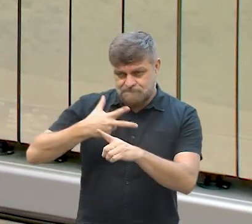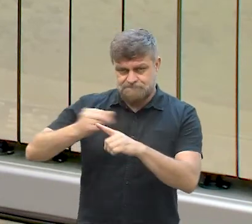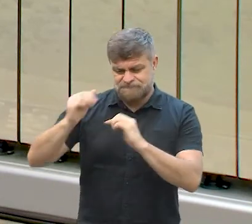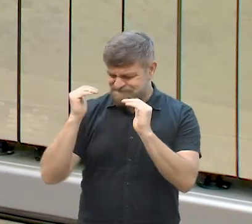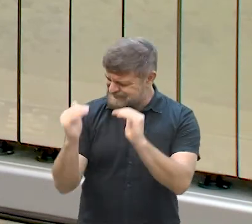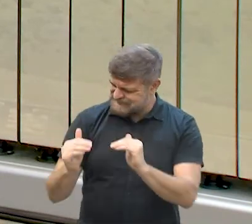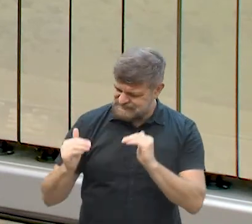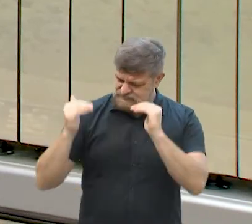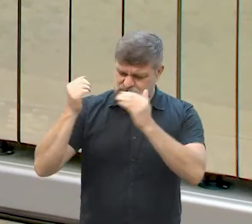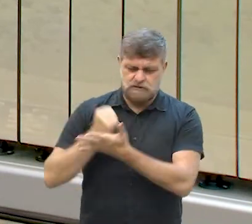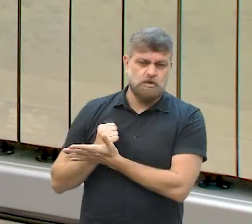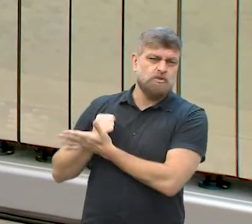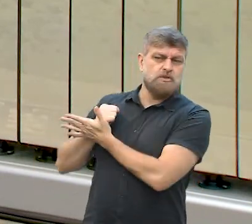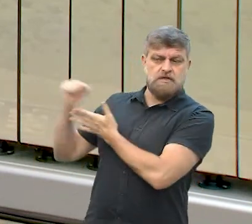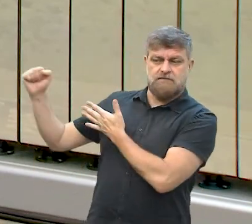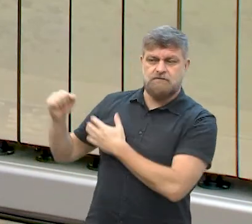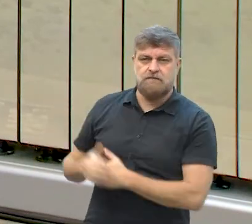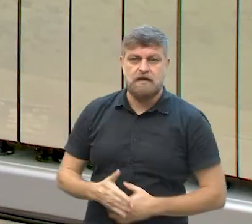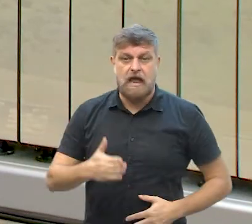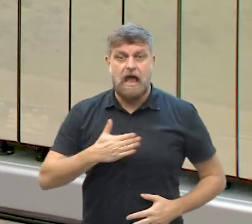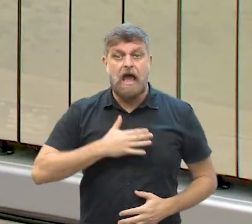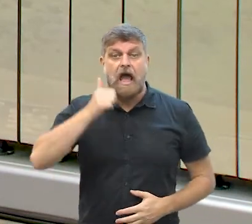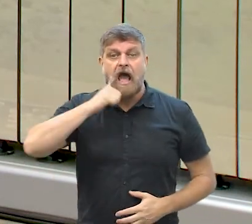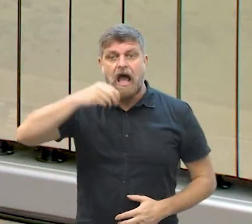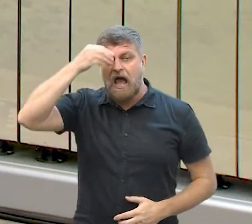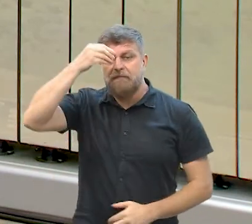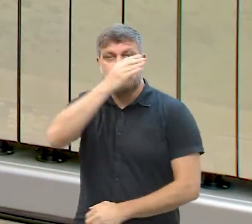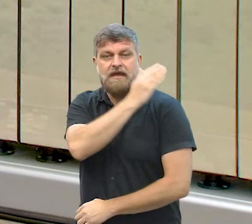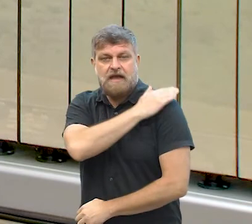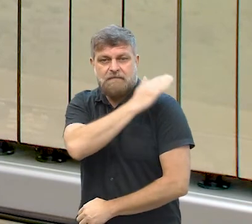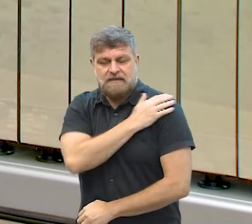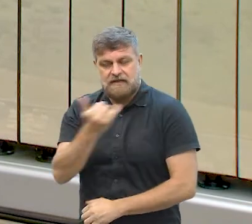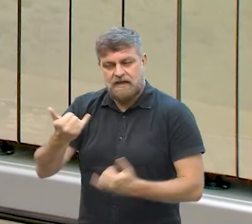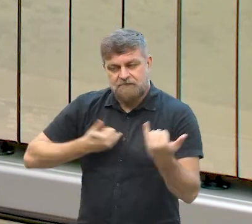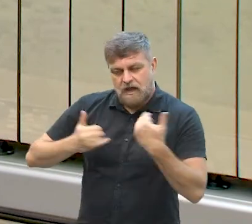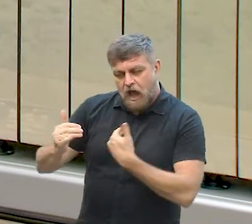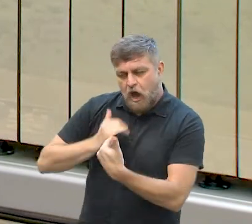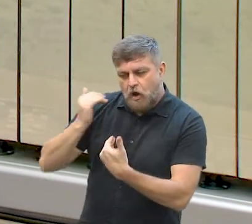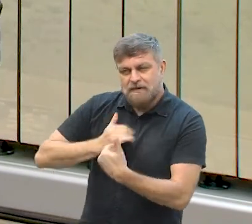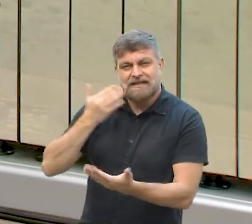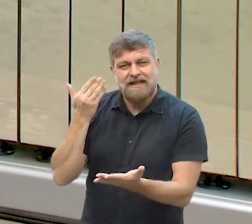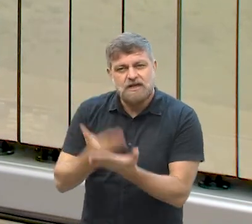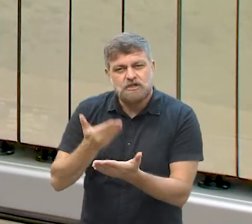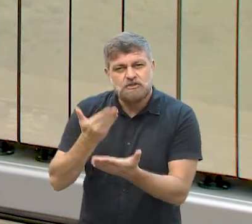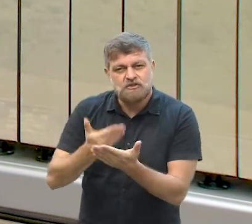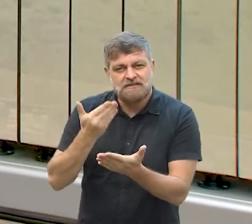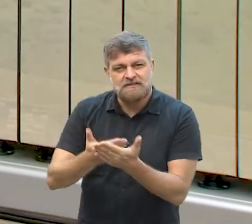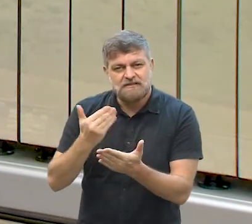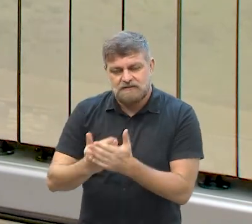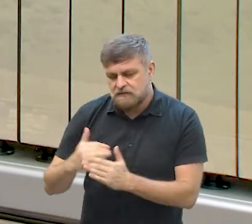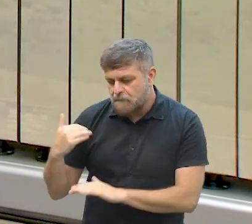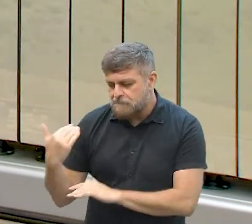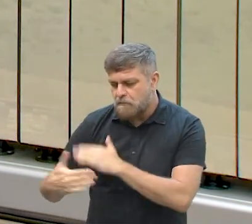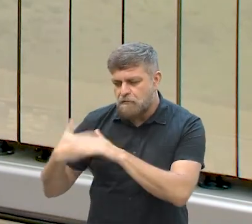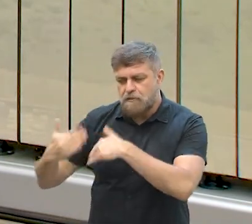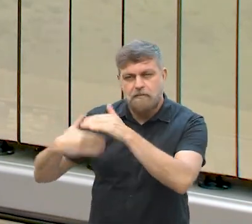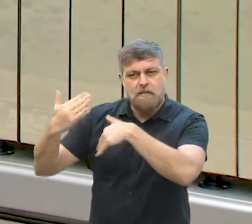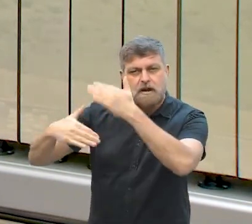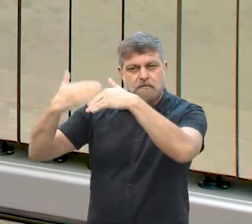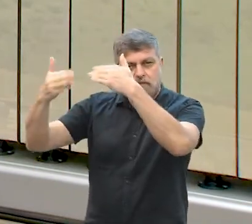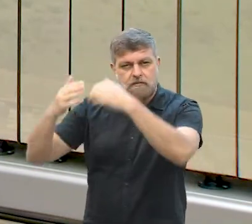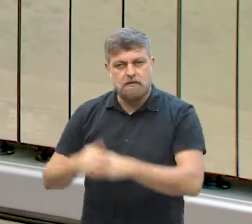mas superei isso, passei. A minha madrinha sempre falava uma coisa, estude estude, né, cresça,